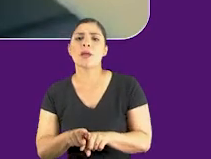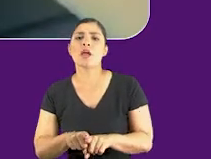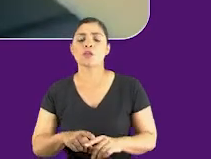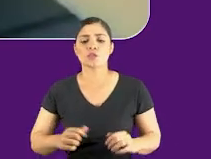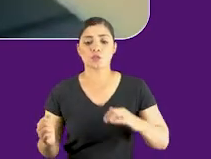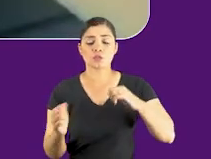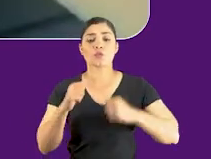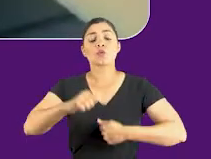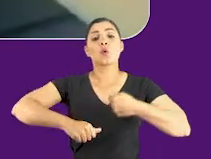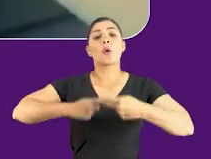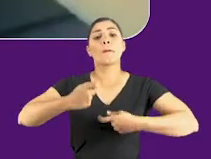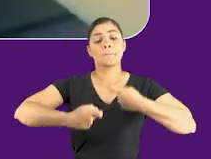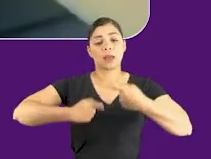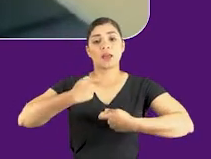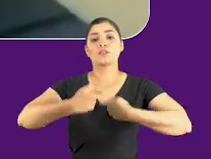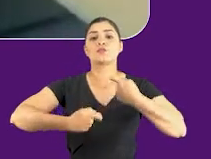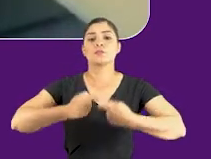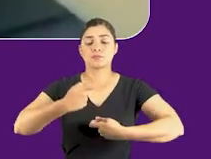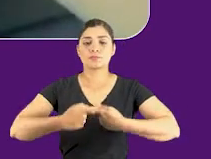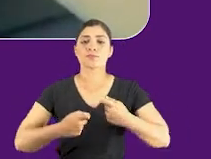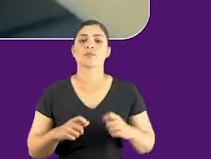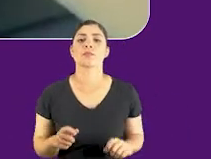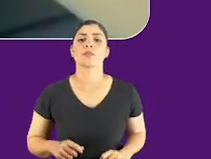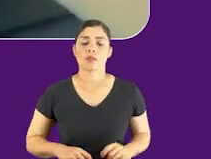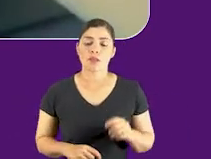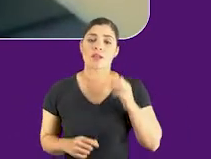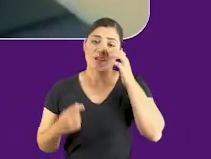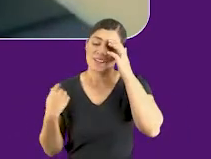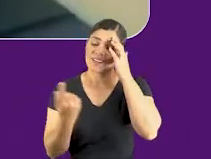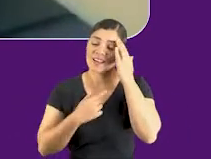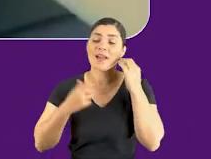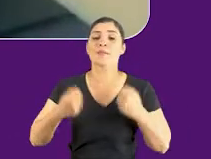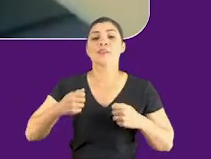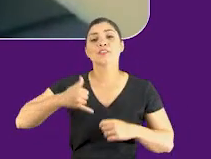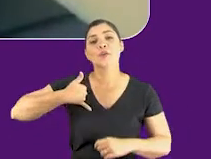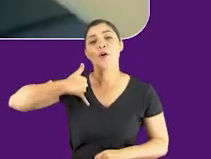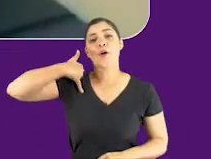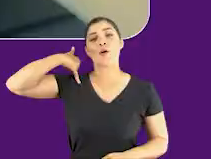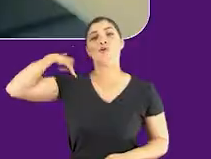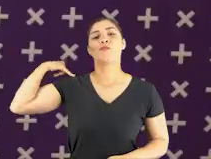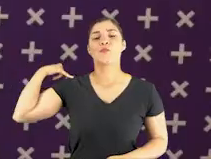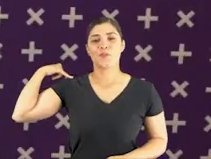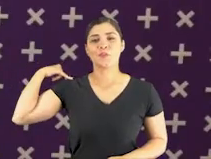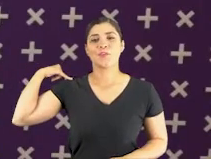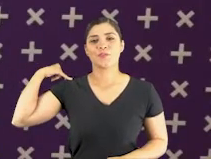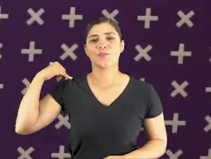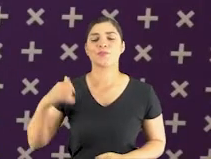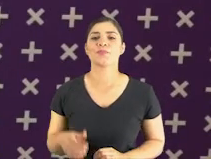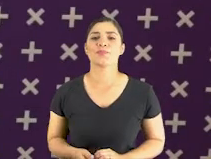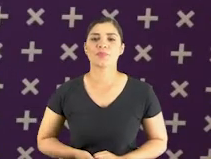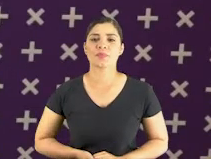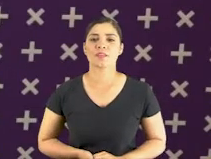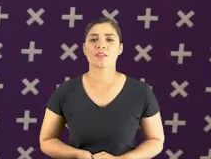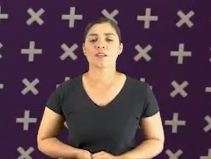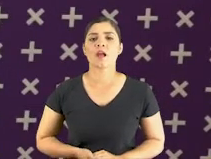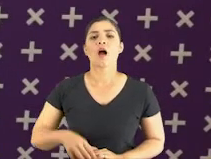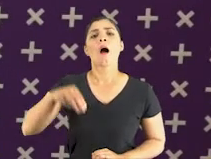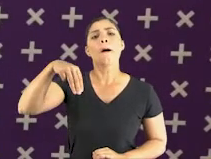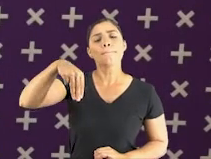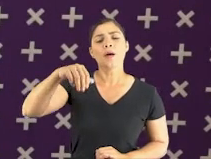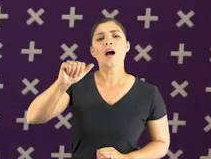e seja algo que nós possamos ter muito orgulho né e em tudo que a gente fizer o